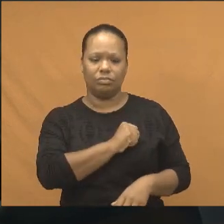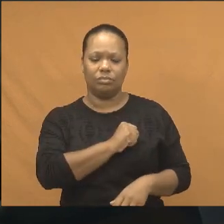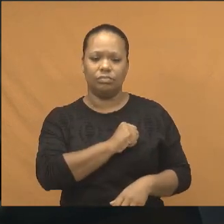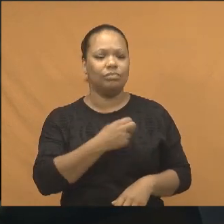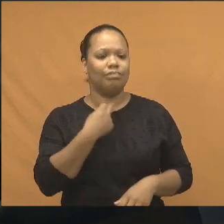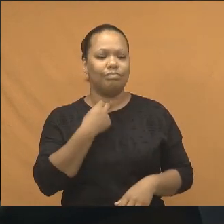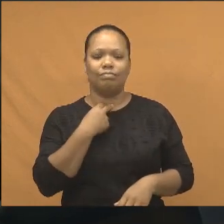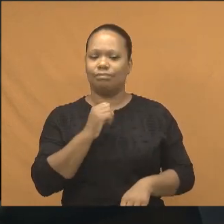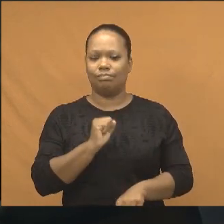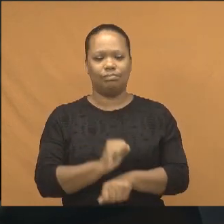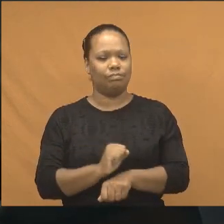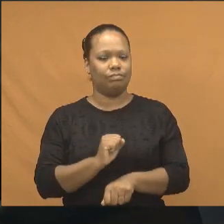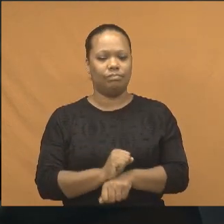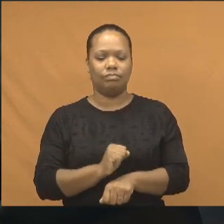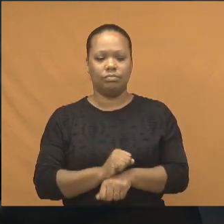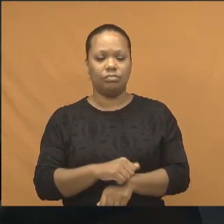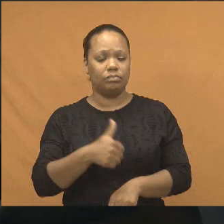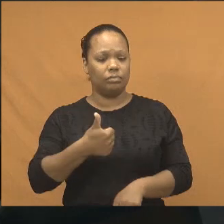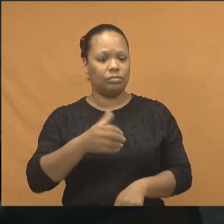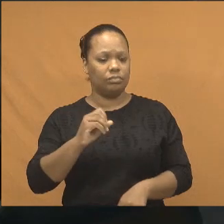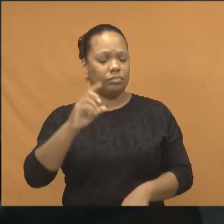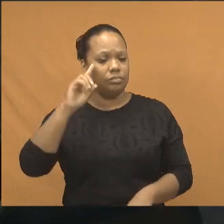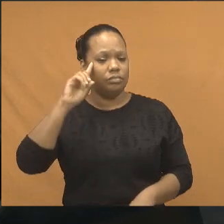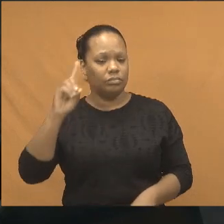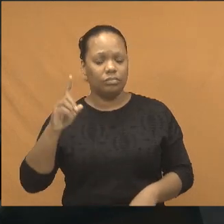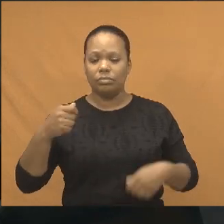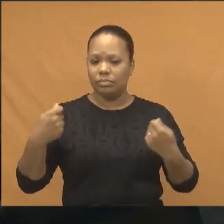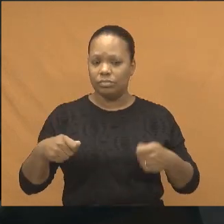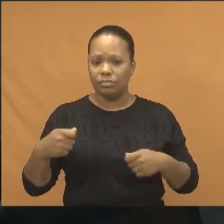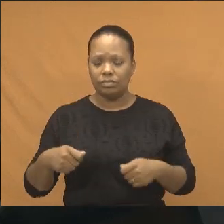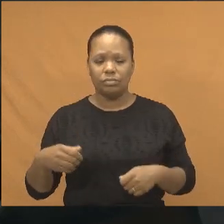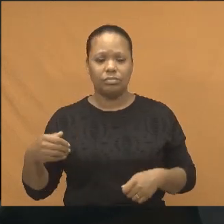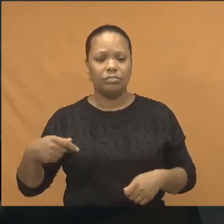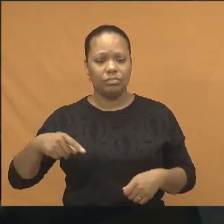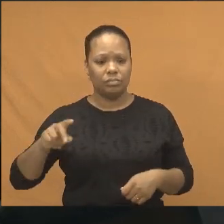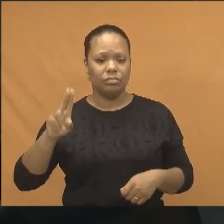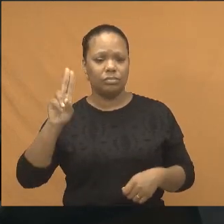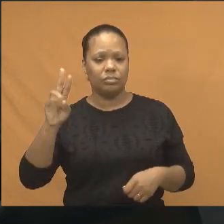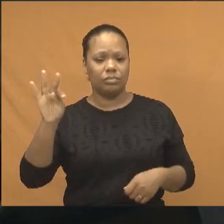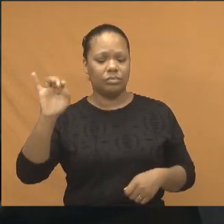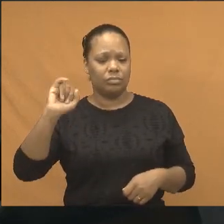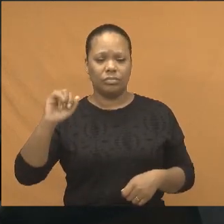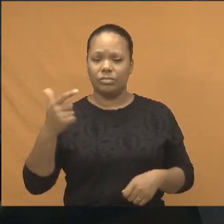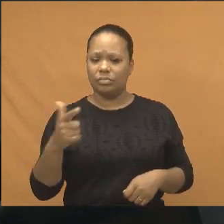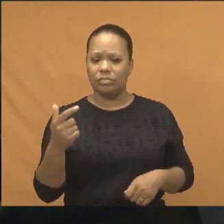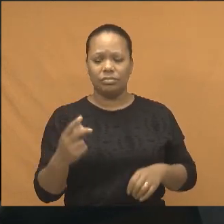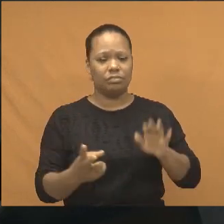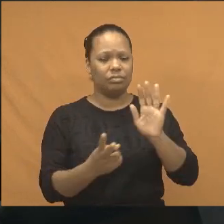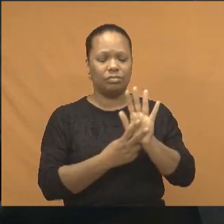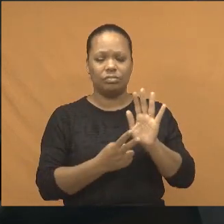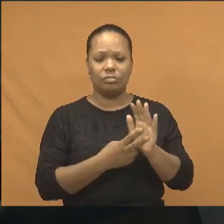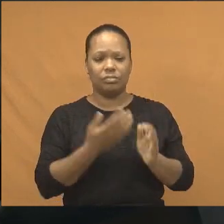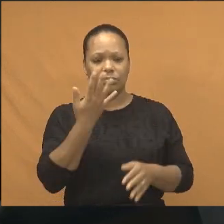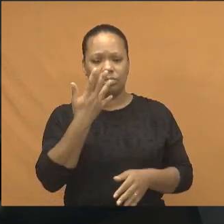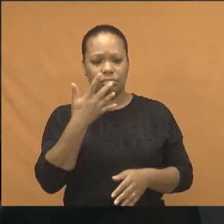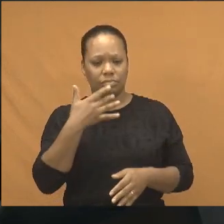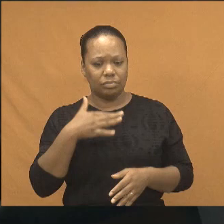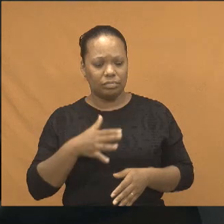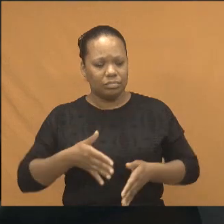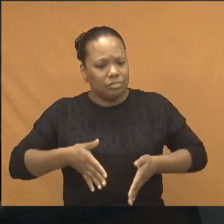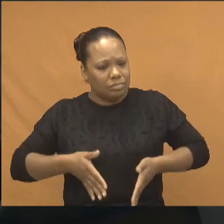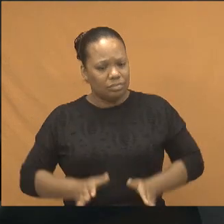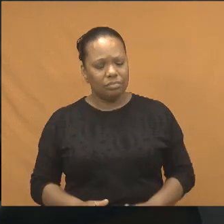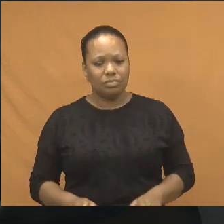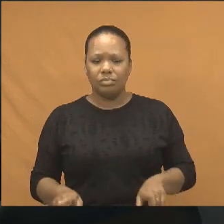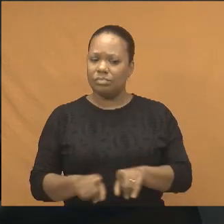dá para esperar. Depois de 10 dias, uma pessoa precisando de ir para a UTI, não conseguir vaga, uma criança acabou de nascer, e os